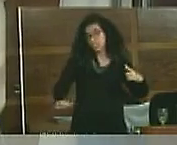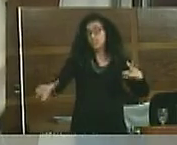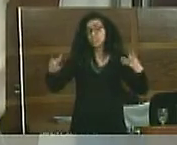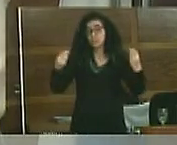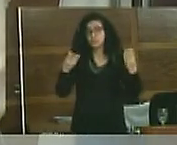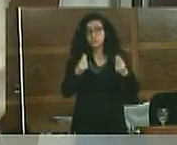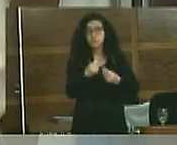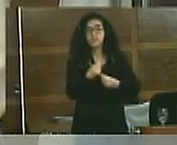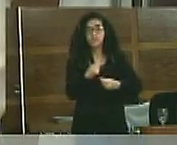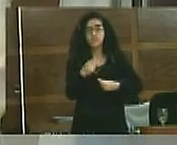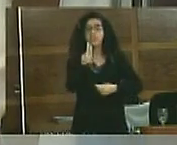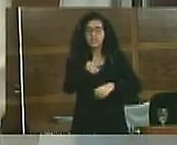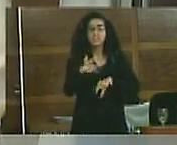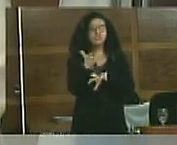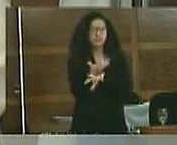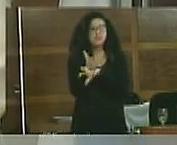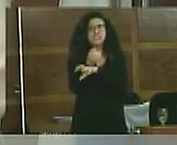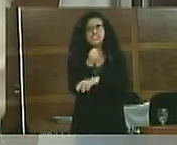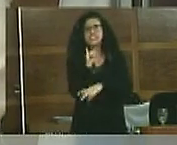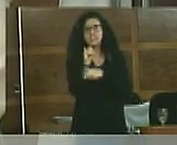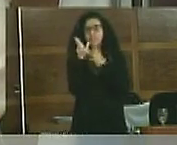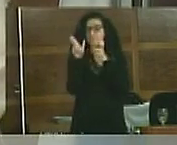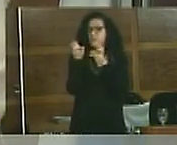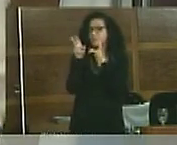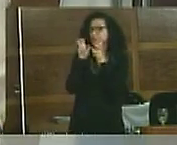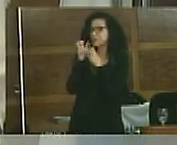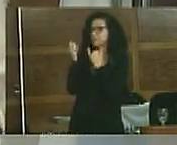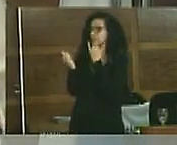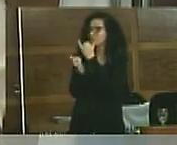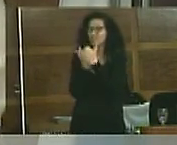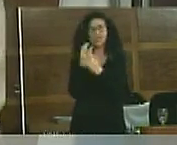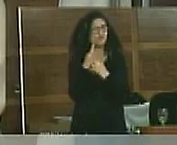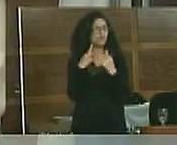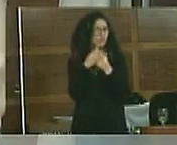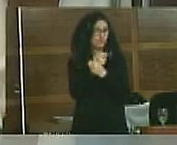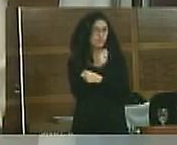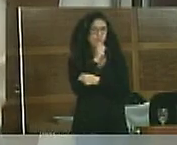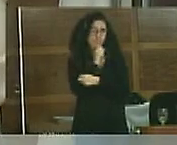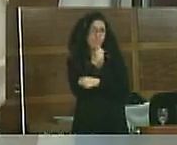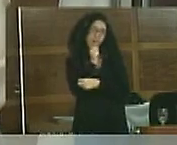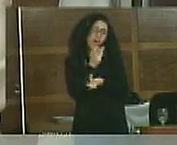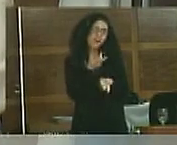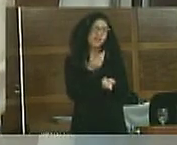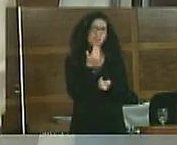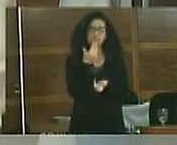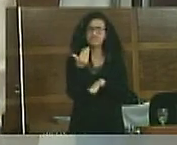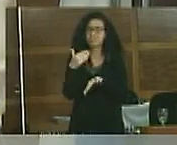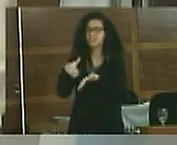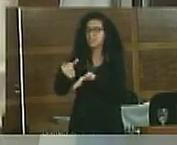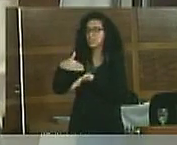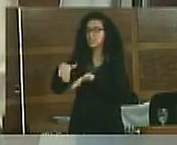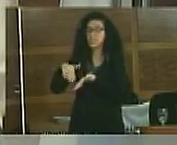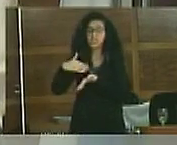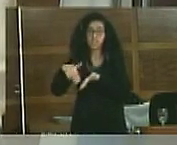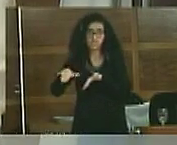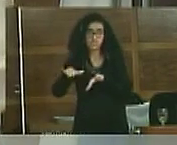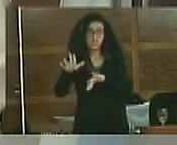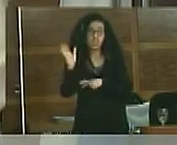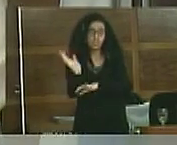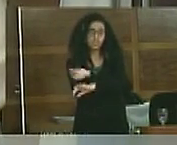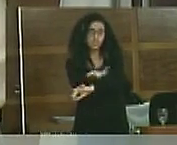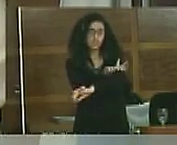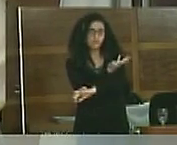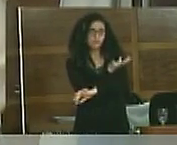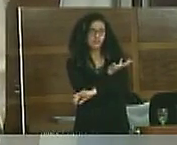utilizam, se a gente observar todos os brinquedos, tudo está muito deteriorado. Então, acho que não custa a Superintendência de Parques e